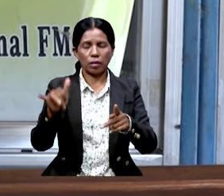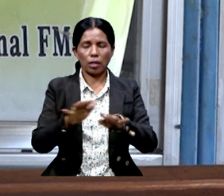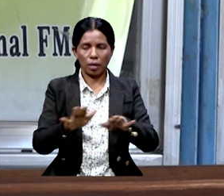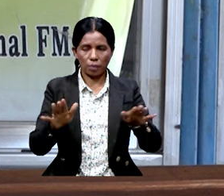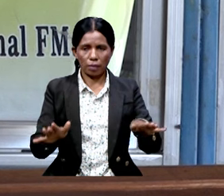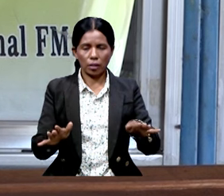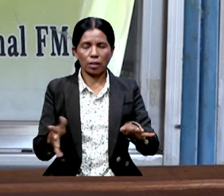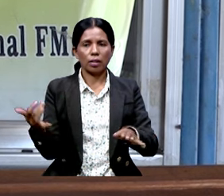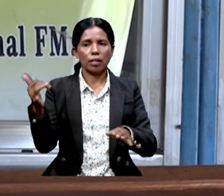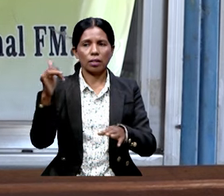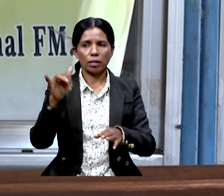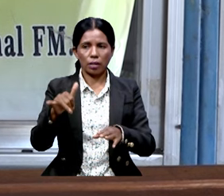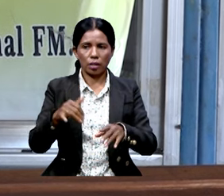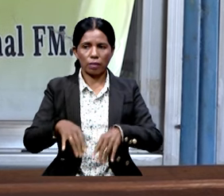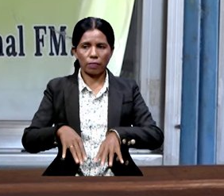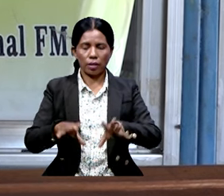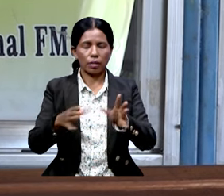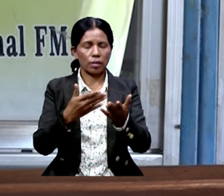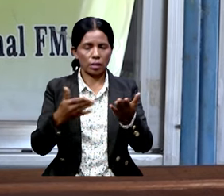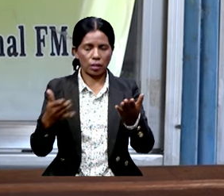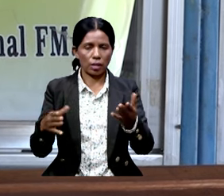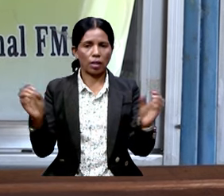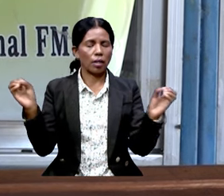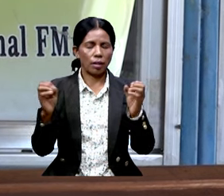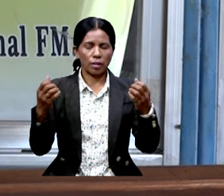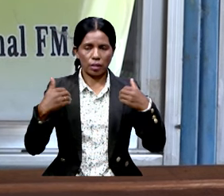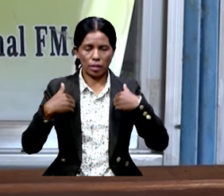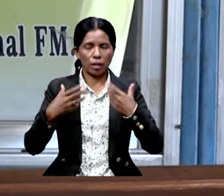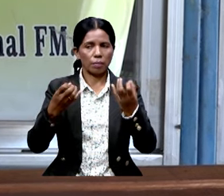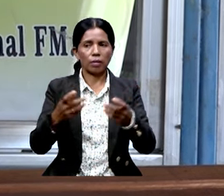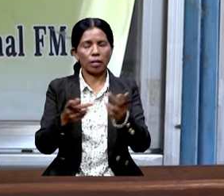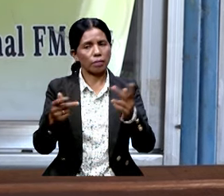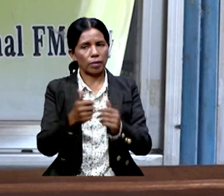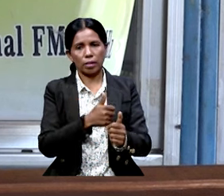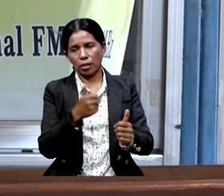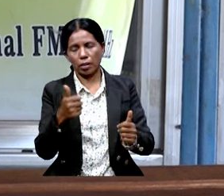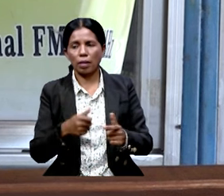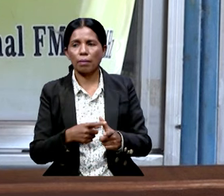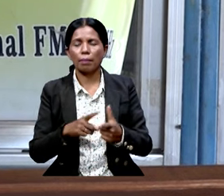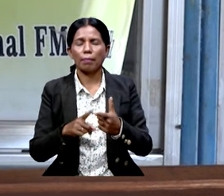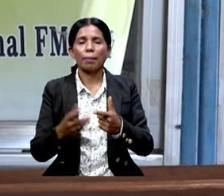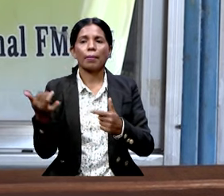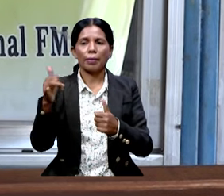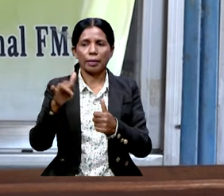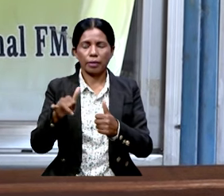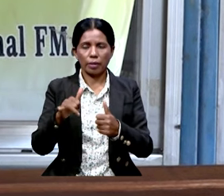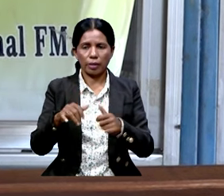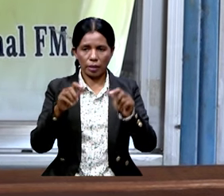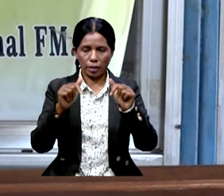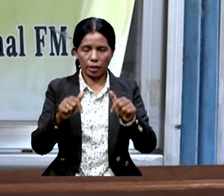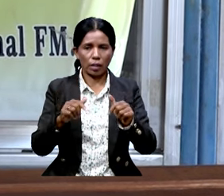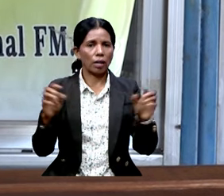kuasi ladung iha barak anu nemos ia fatim sila selu. I sila iha ne, mos